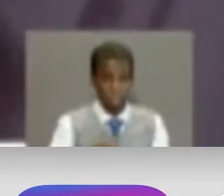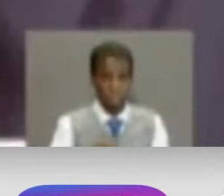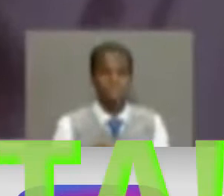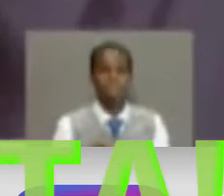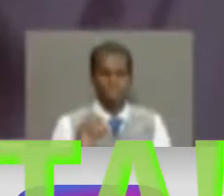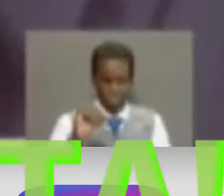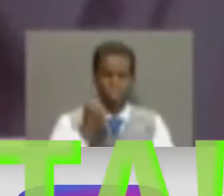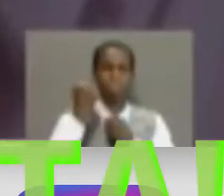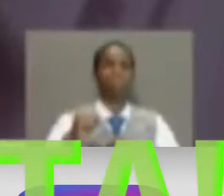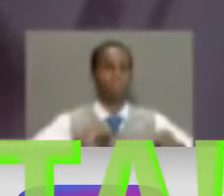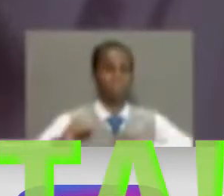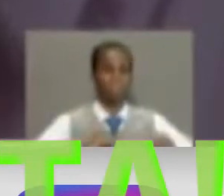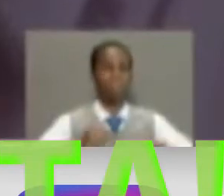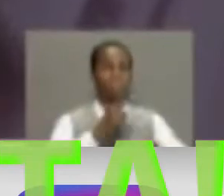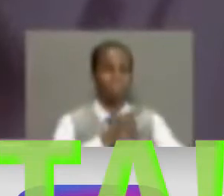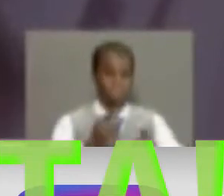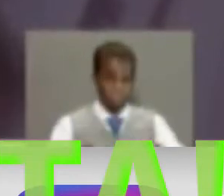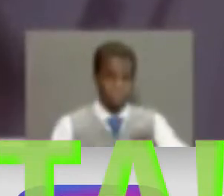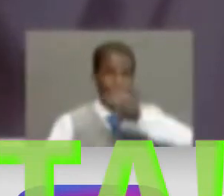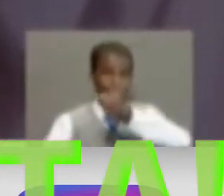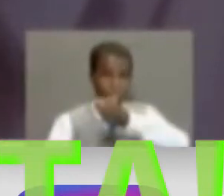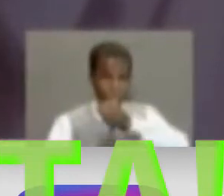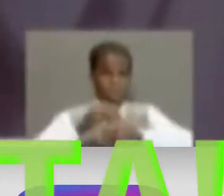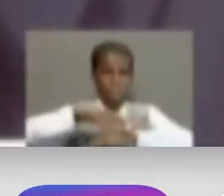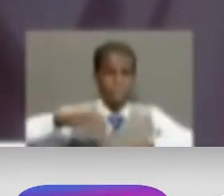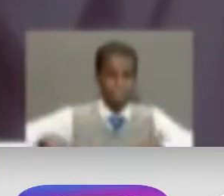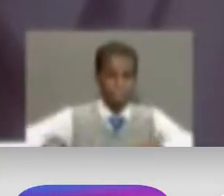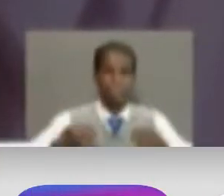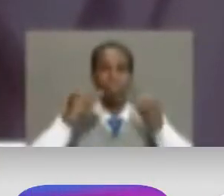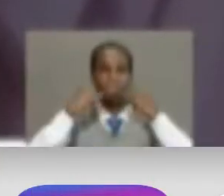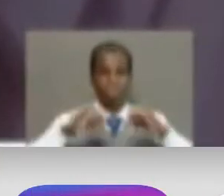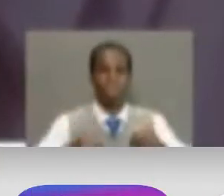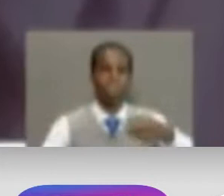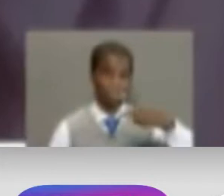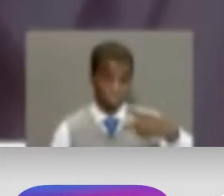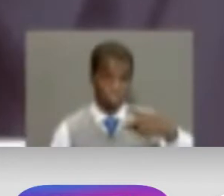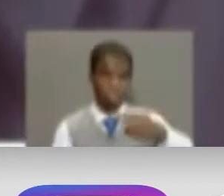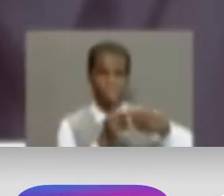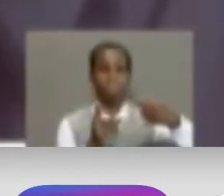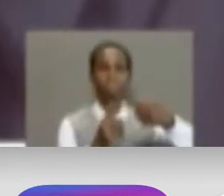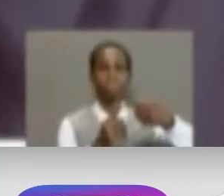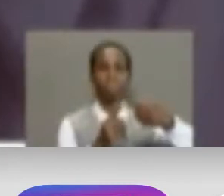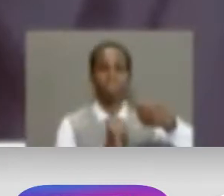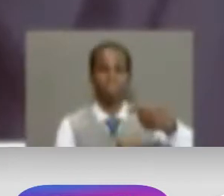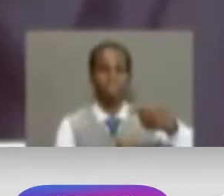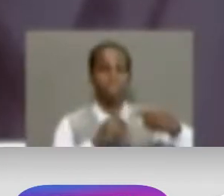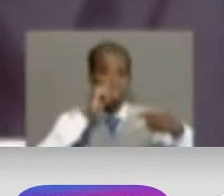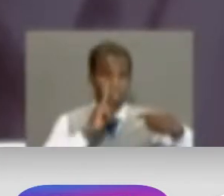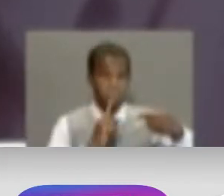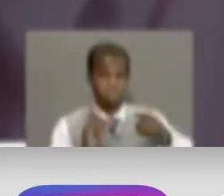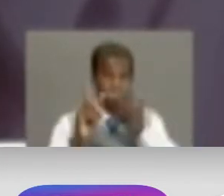cumprimentá-la. Entretanto, o voto vencido diz o seguinte, quero realçar aqui dois pontos cruciais. O primeiro é que a senhora doutora, a venerada